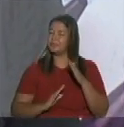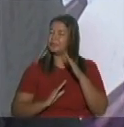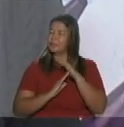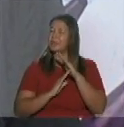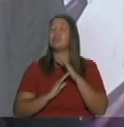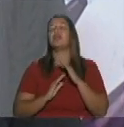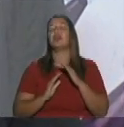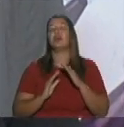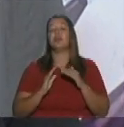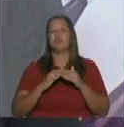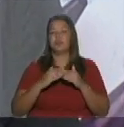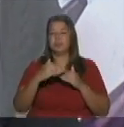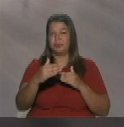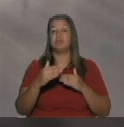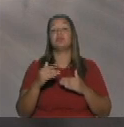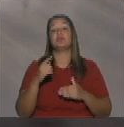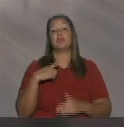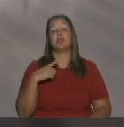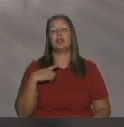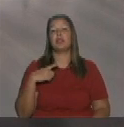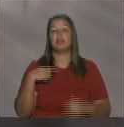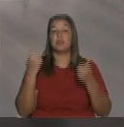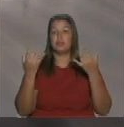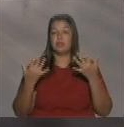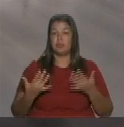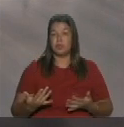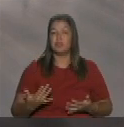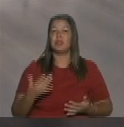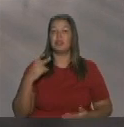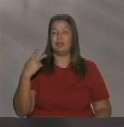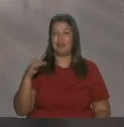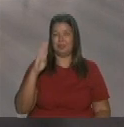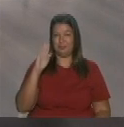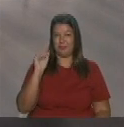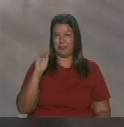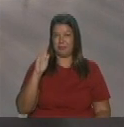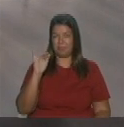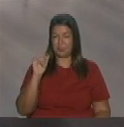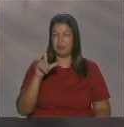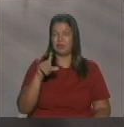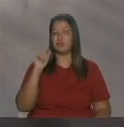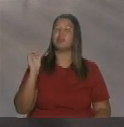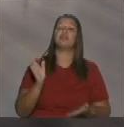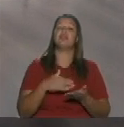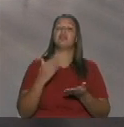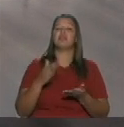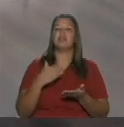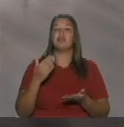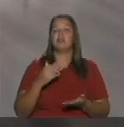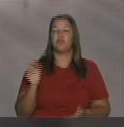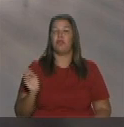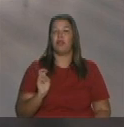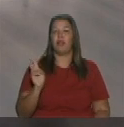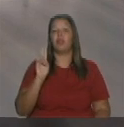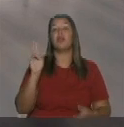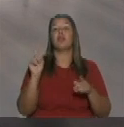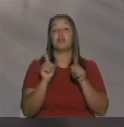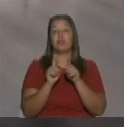que vem, livro que a Babi escolheu, que fala sobre valores, estou doida para saber essas histórias, e um livro escrito